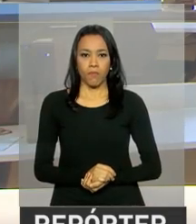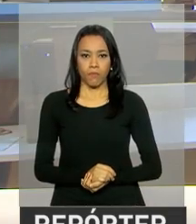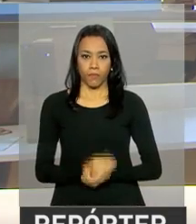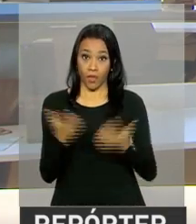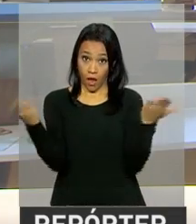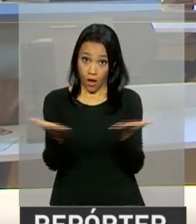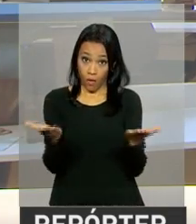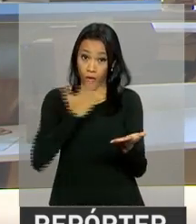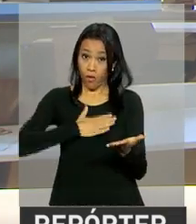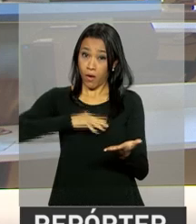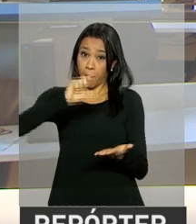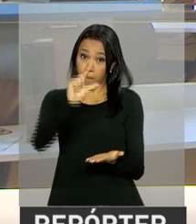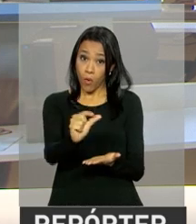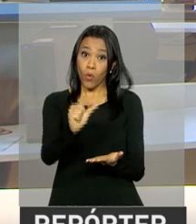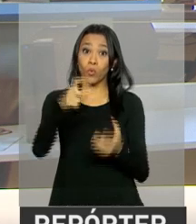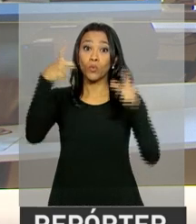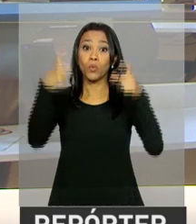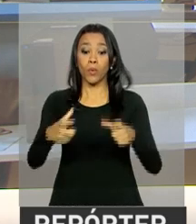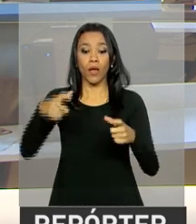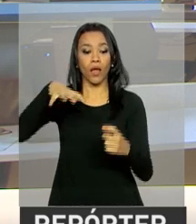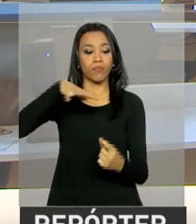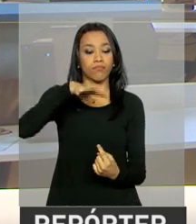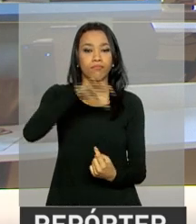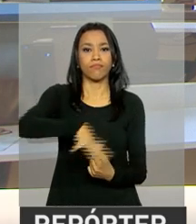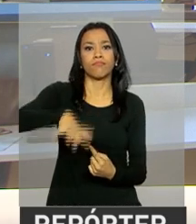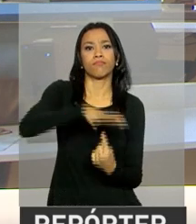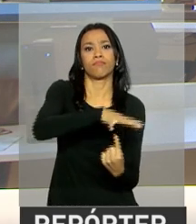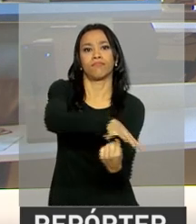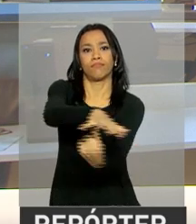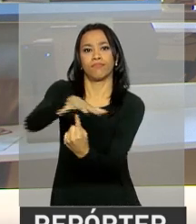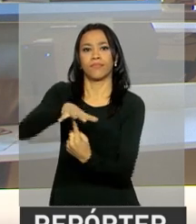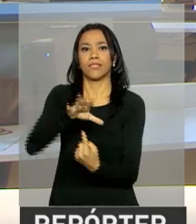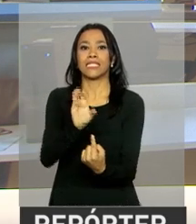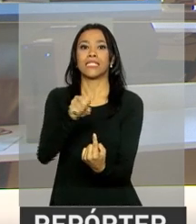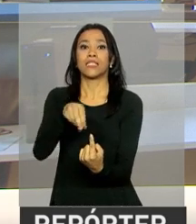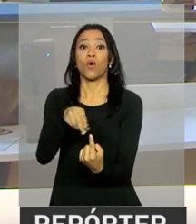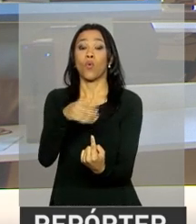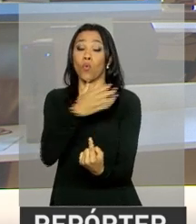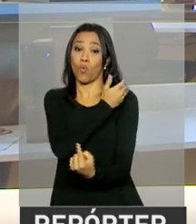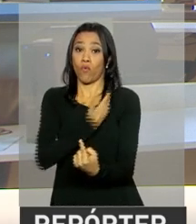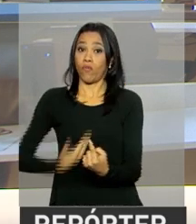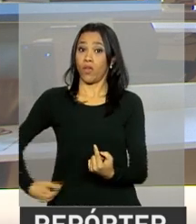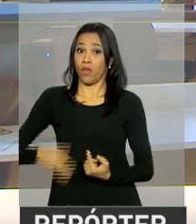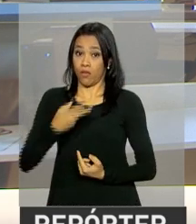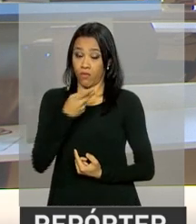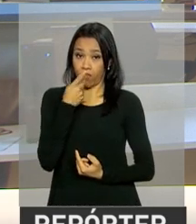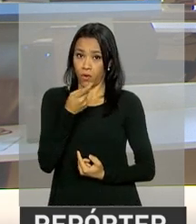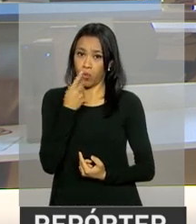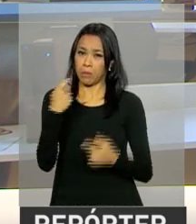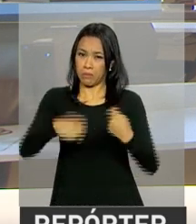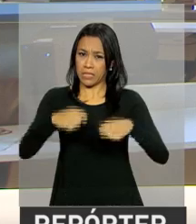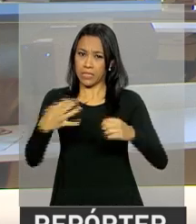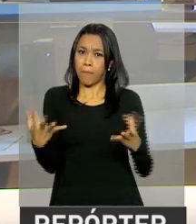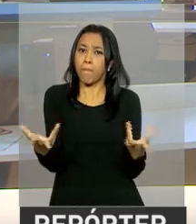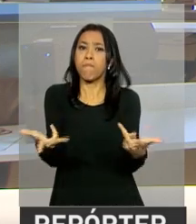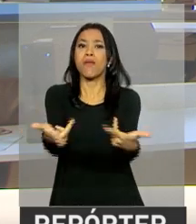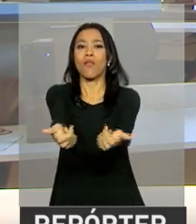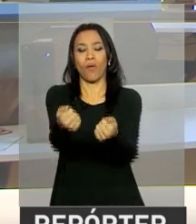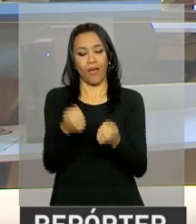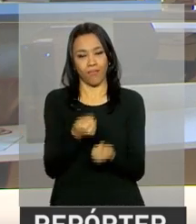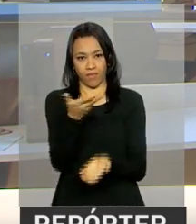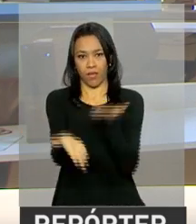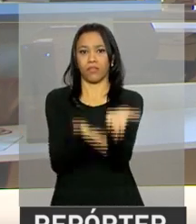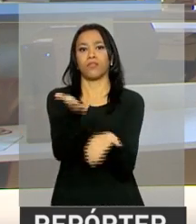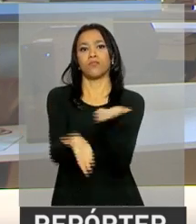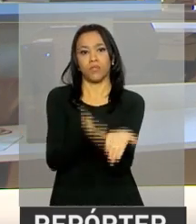E agora há pouco, no Centro de Mídia dos Jogos Rio 2016, o governo destacou a necessidade de melhorar o atendimento às